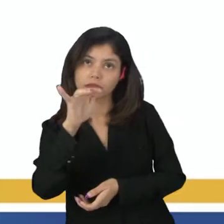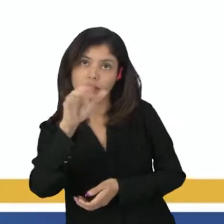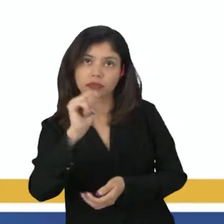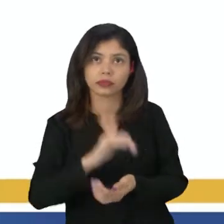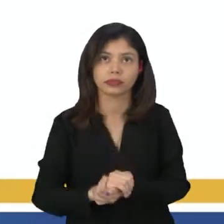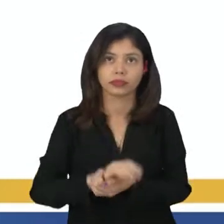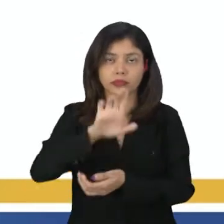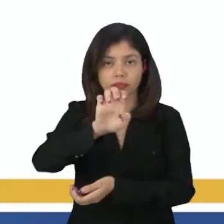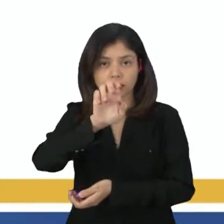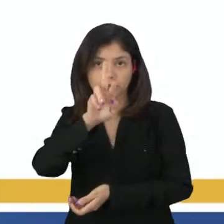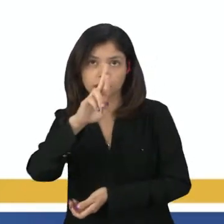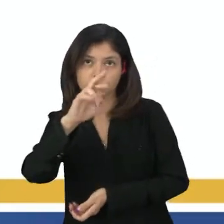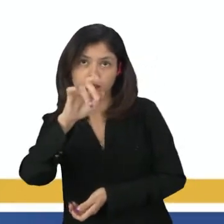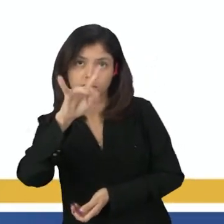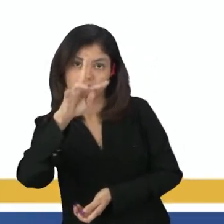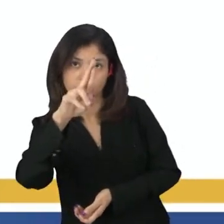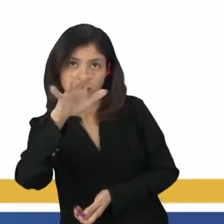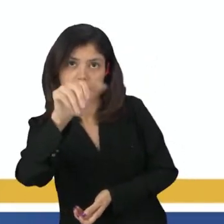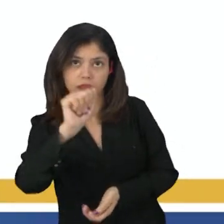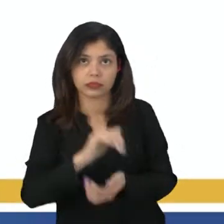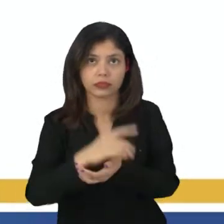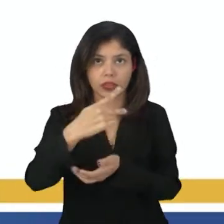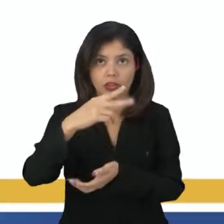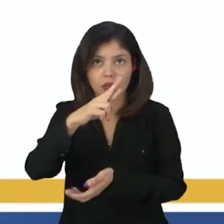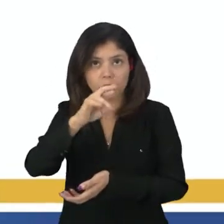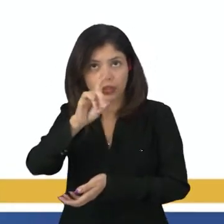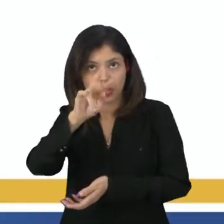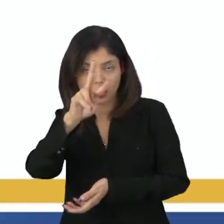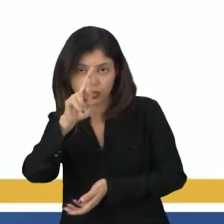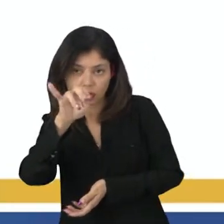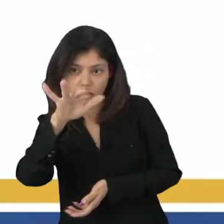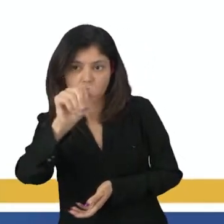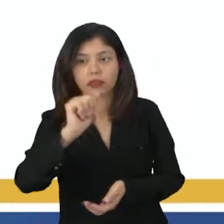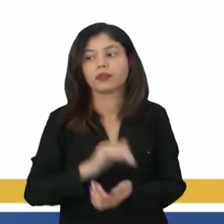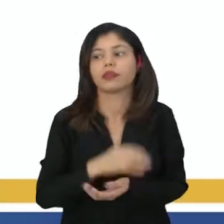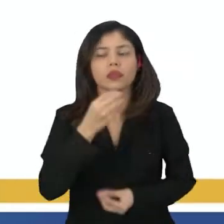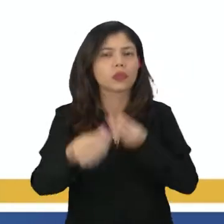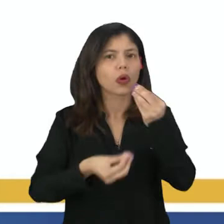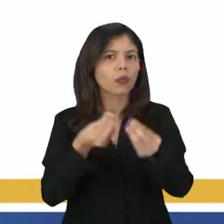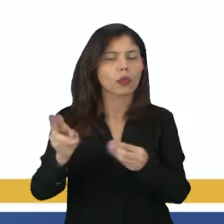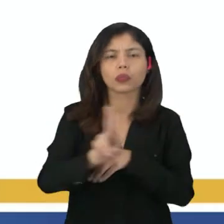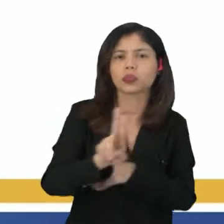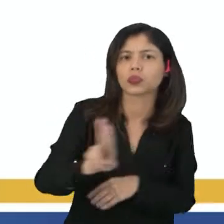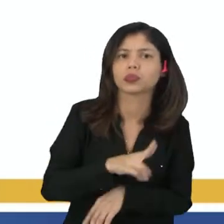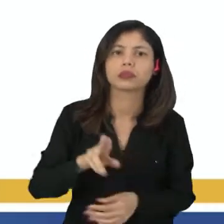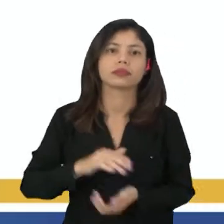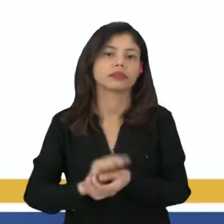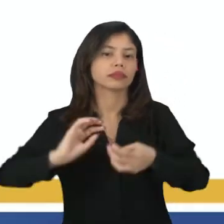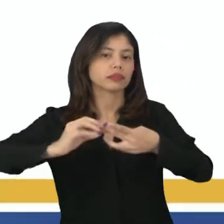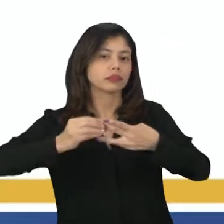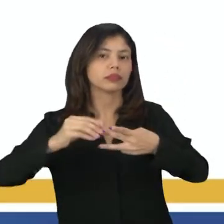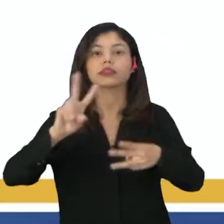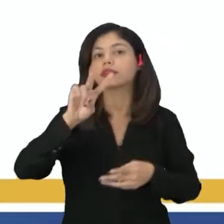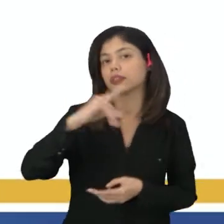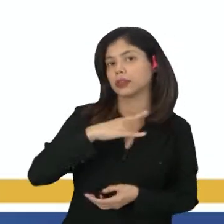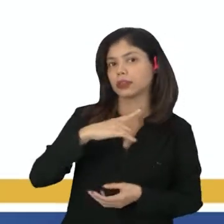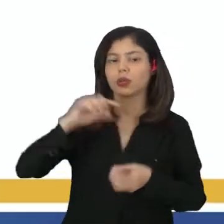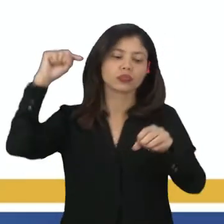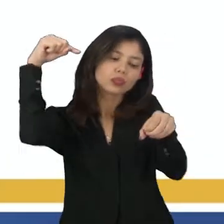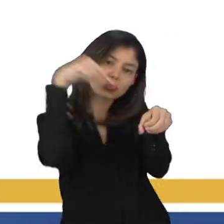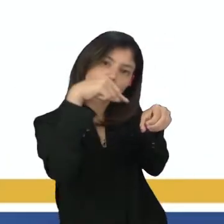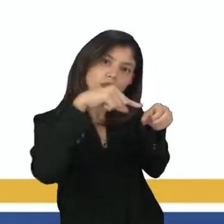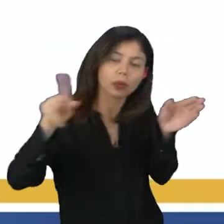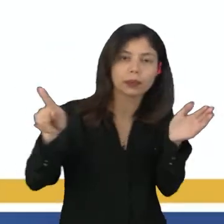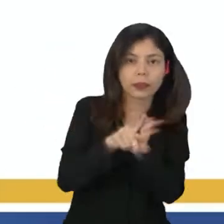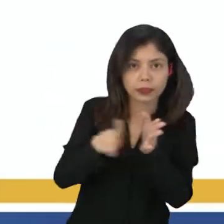heterotróficas, temos a opção de eucarióticas e procarióticas. Como é que é o nome daquelas células que vão ter esse núcleo tão